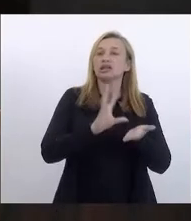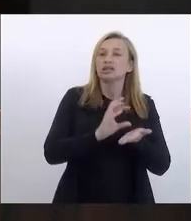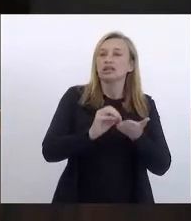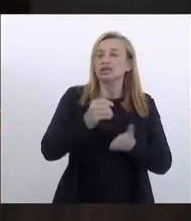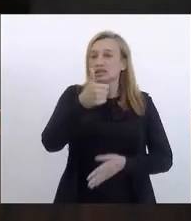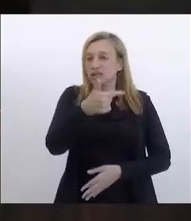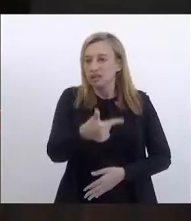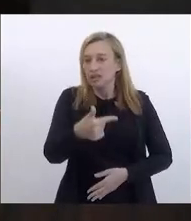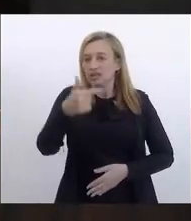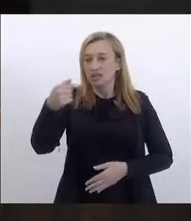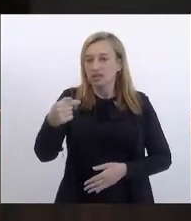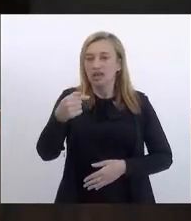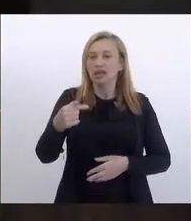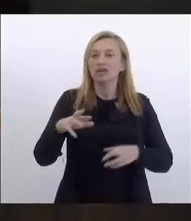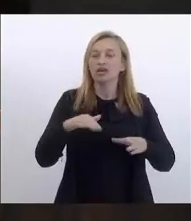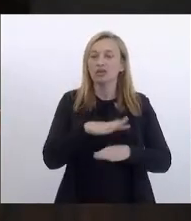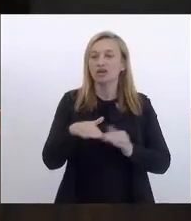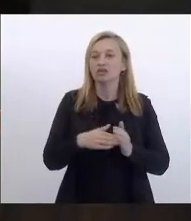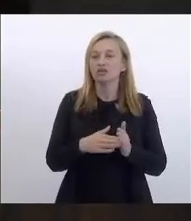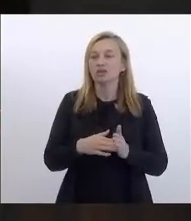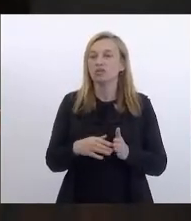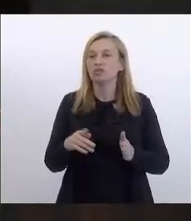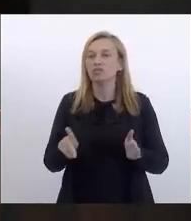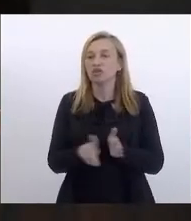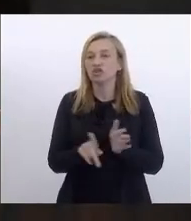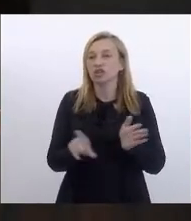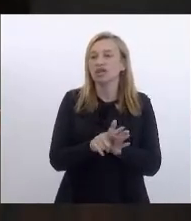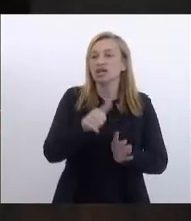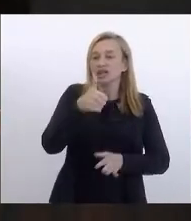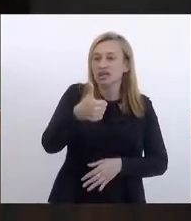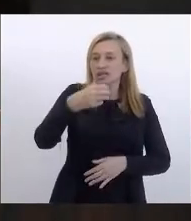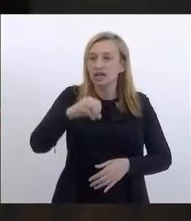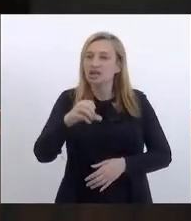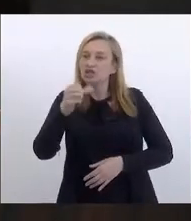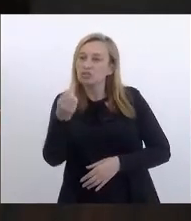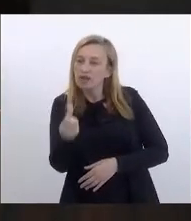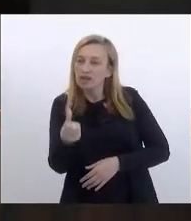17º da pauta voto total aposto do projeto de lei 1067